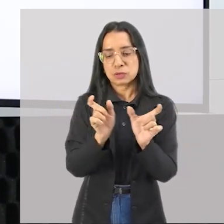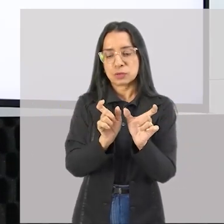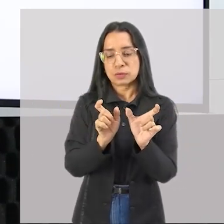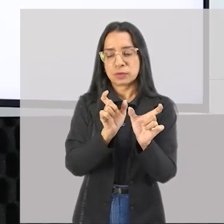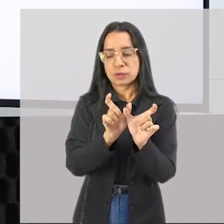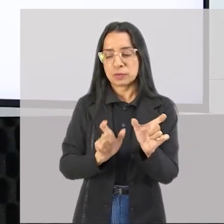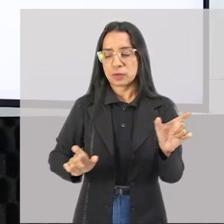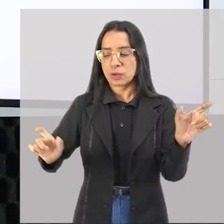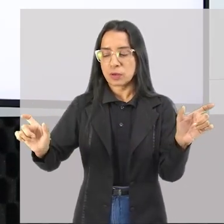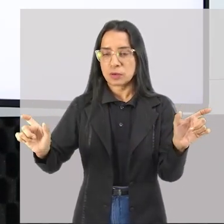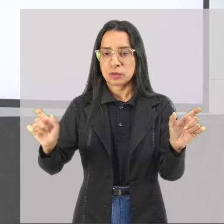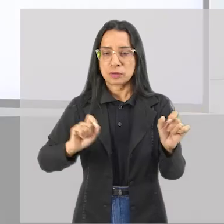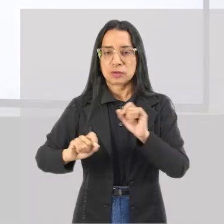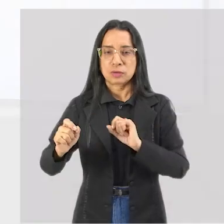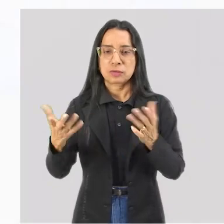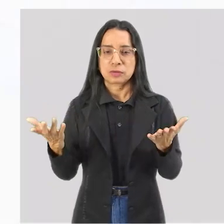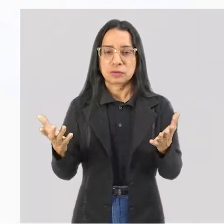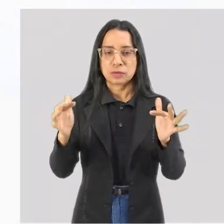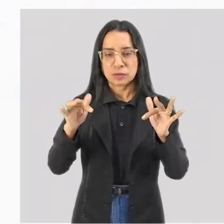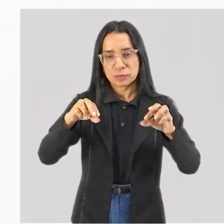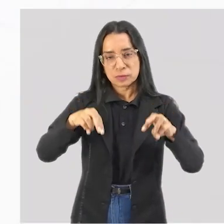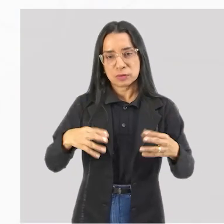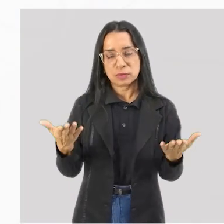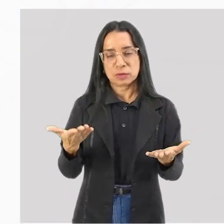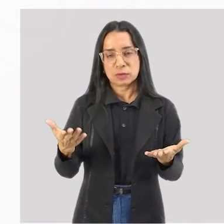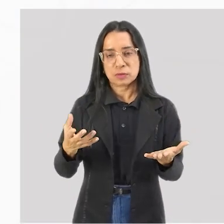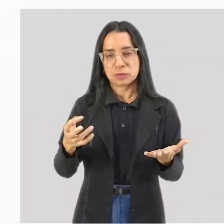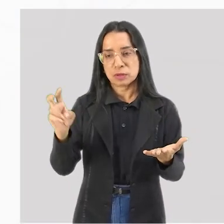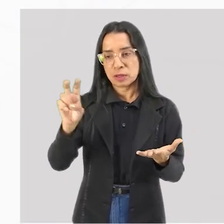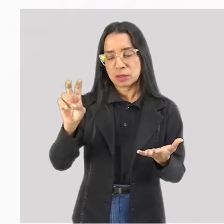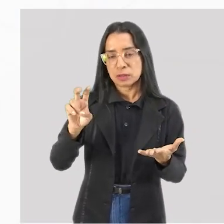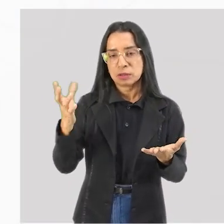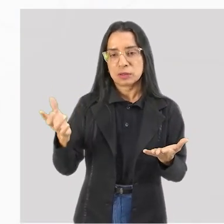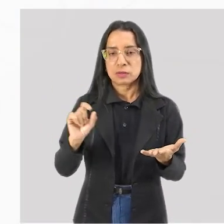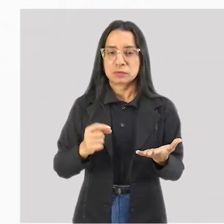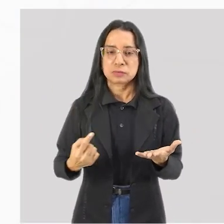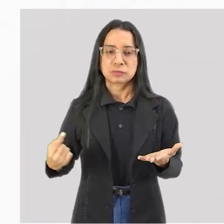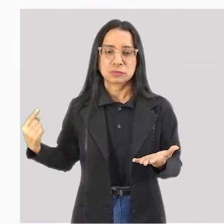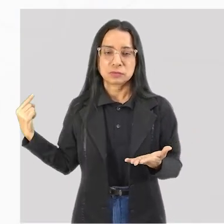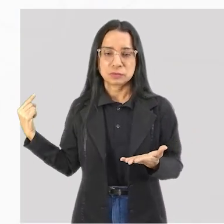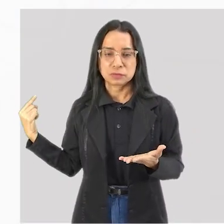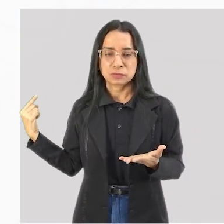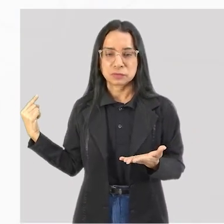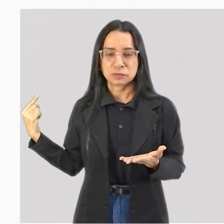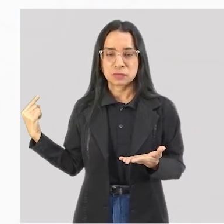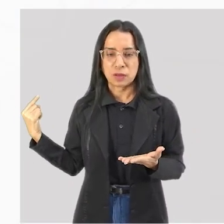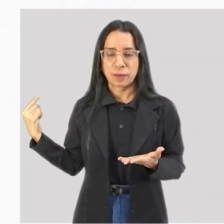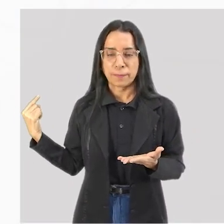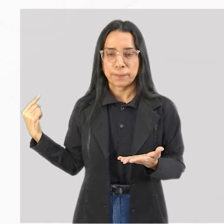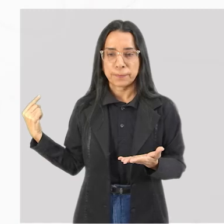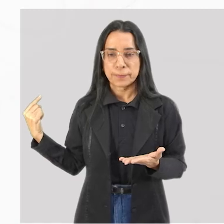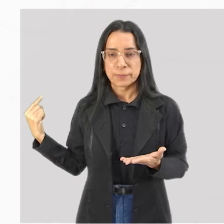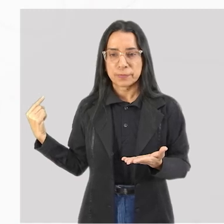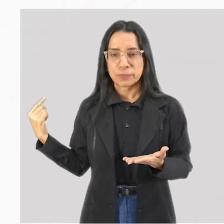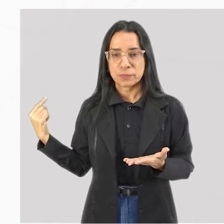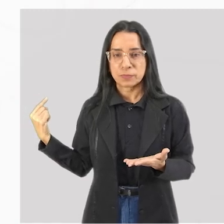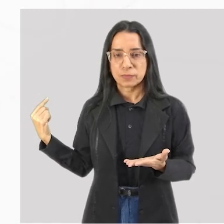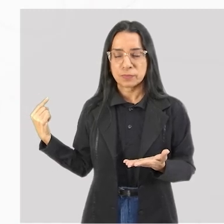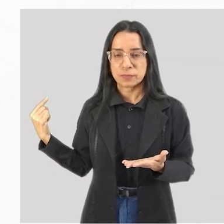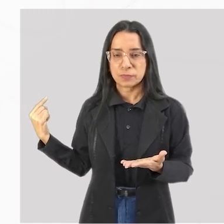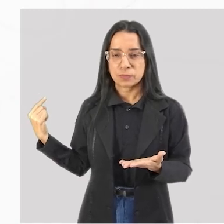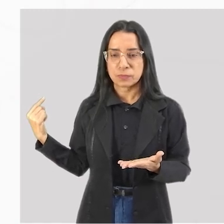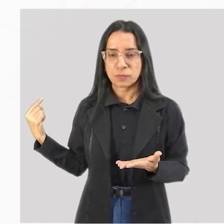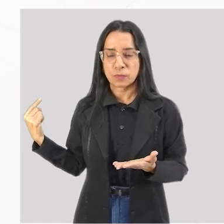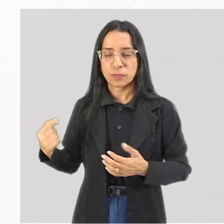coisas que ele estava procurando. E para a gente finalizar, a última questão. tem na sentença, we discussed the